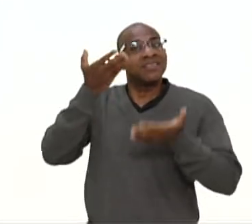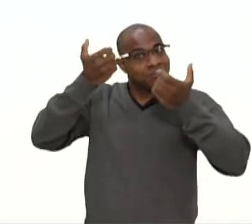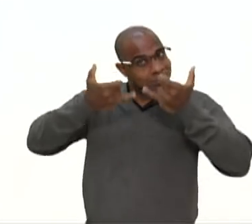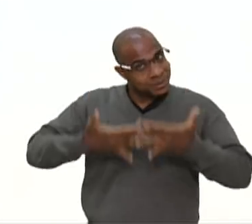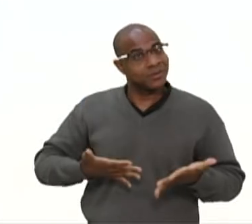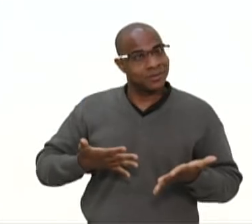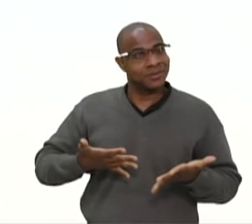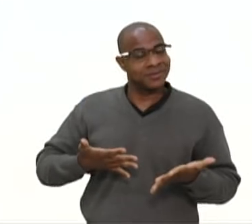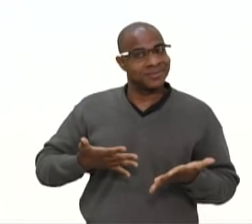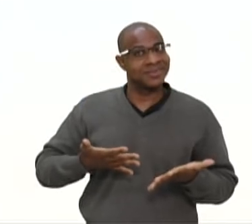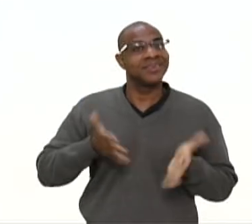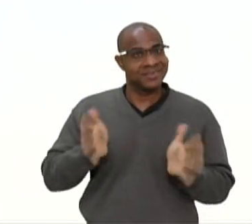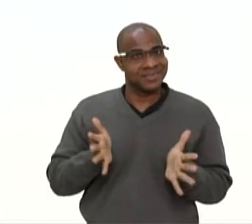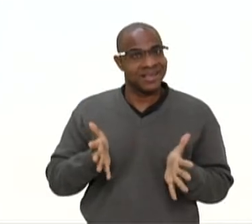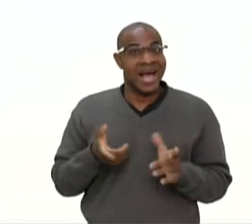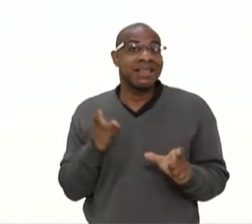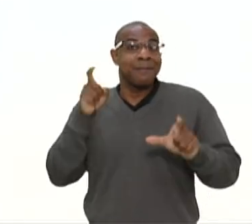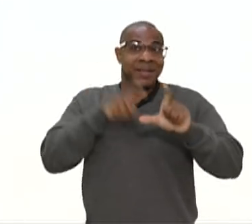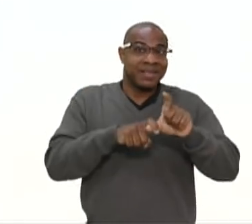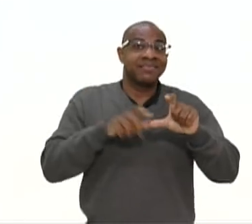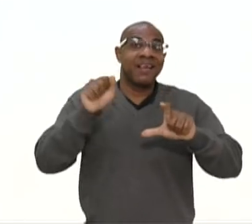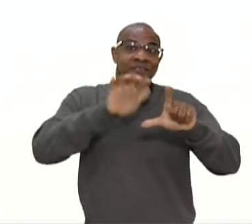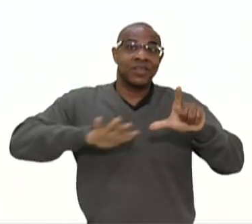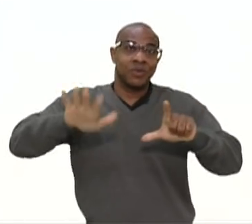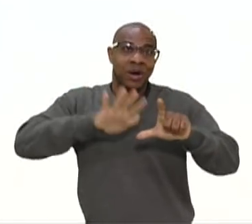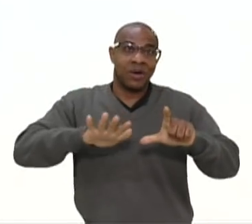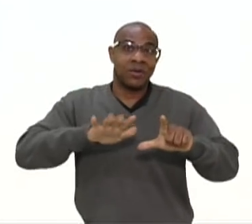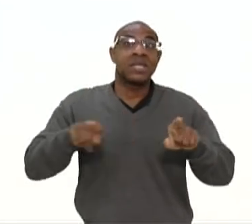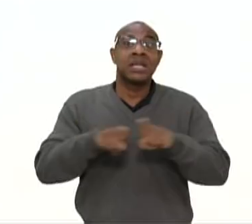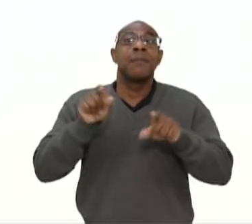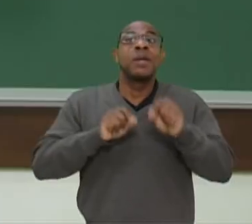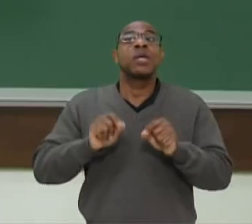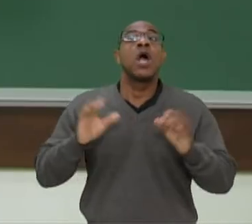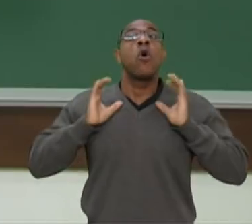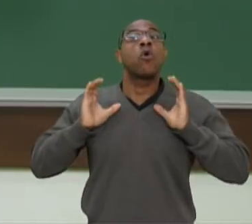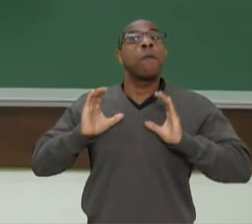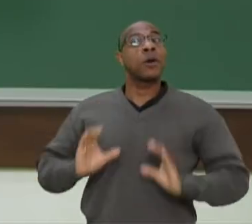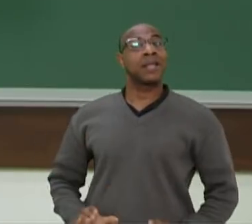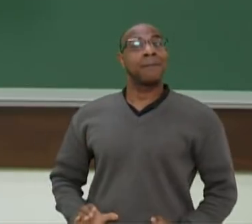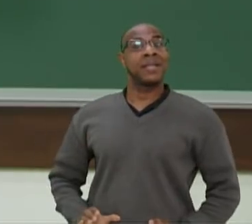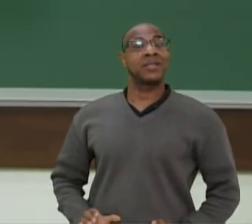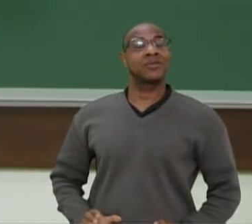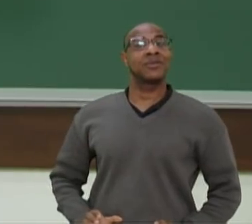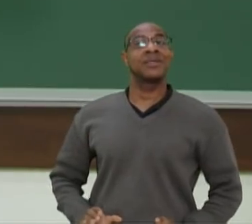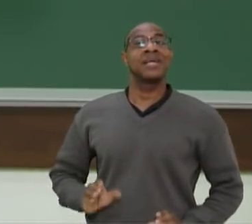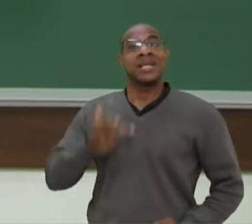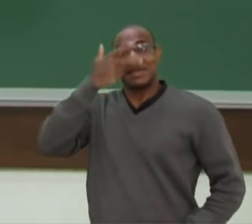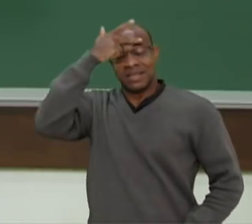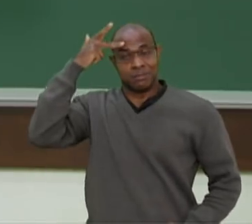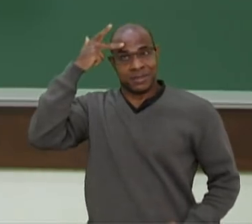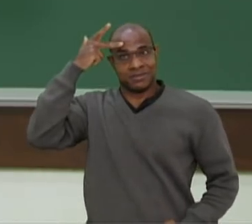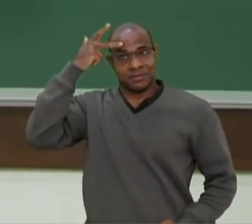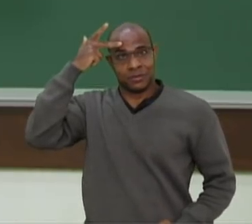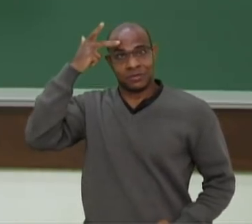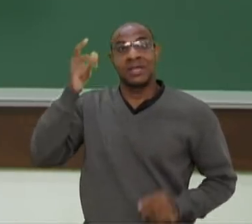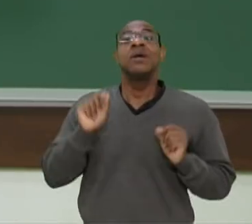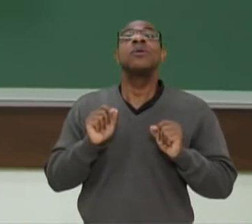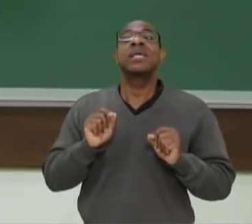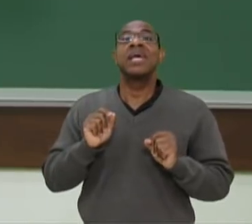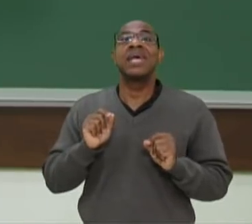que ali nós falamos sobre o que mesmo? Sobre um comportamento que deixa as pessoas